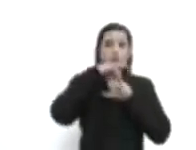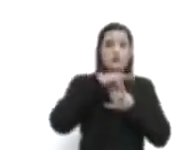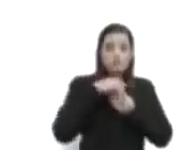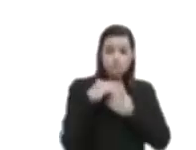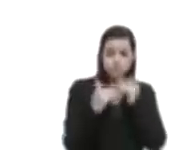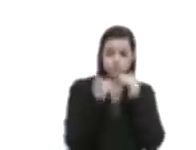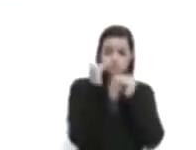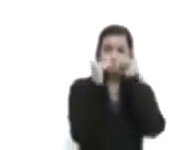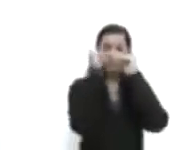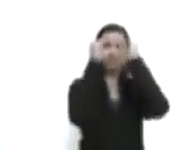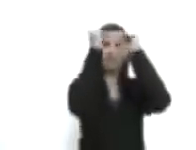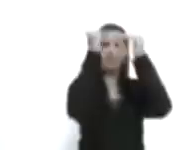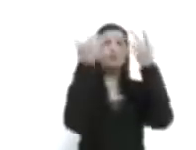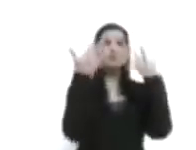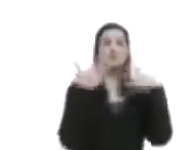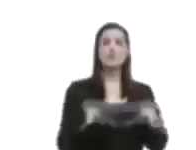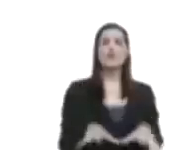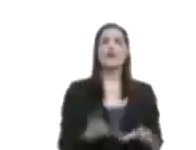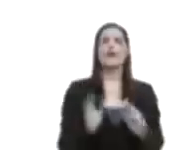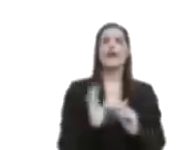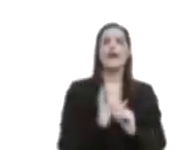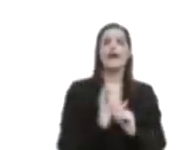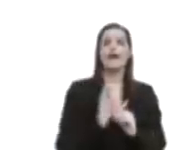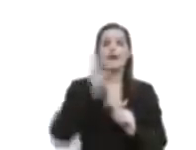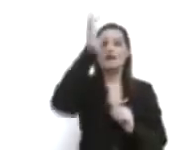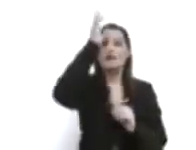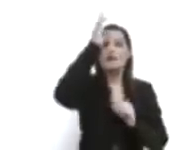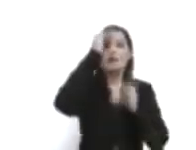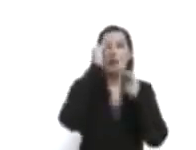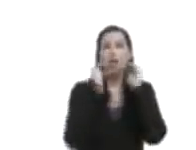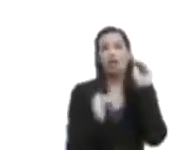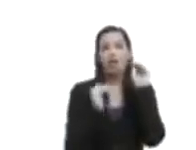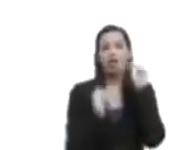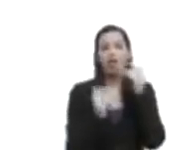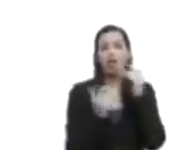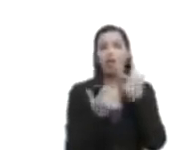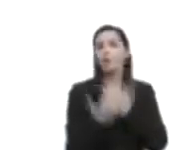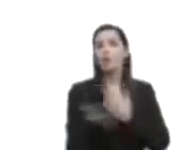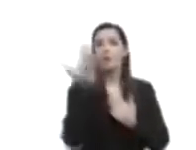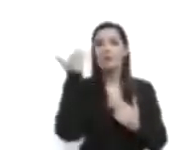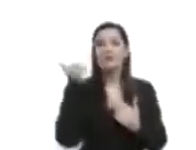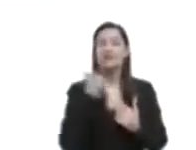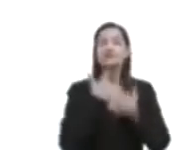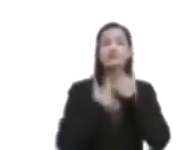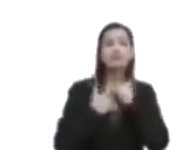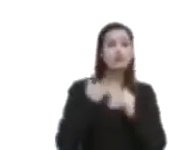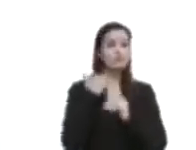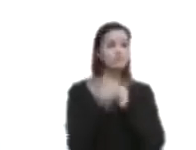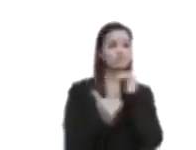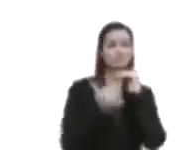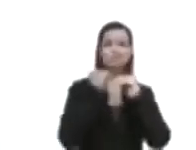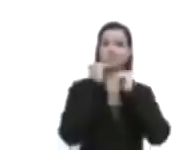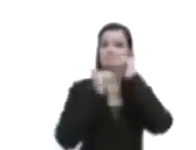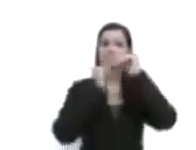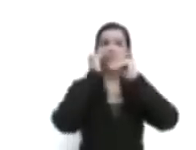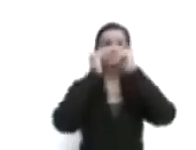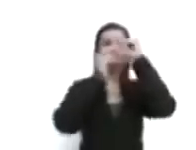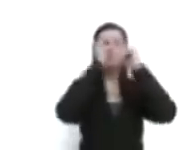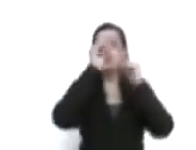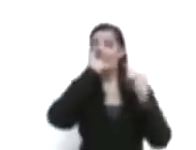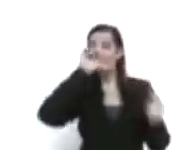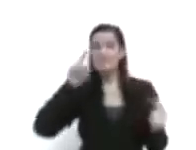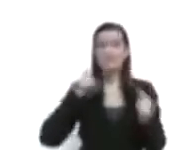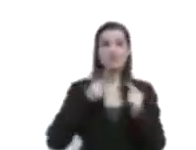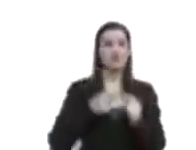se conforma com o estado espiritual que se encontra. O seu alvo é desenvolver-se mais e mais